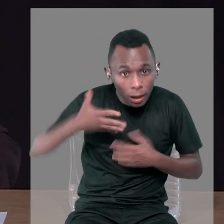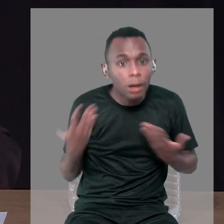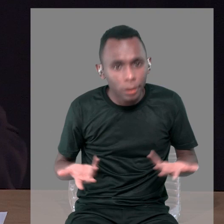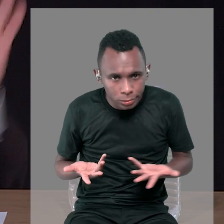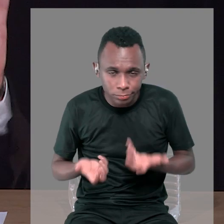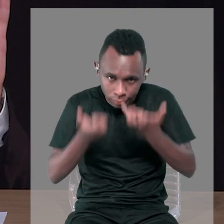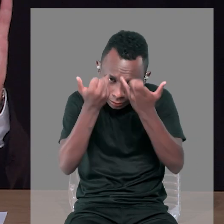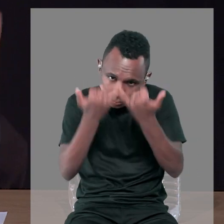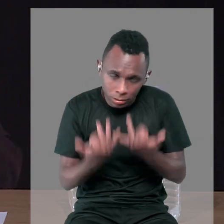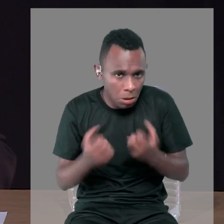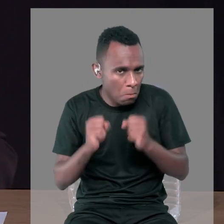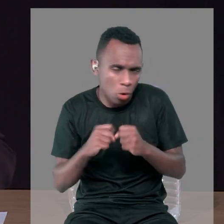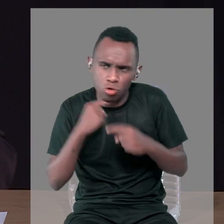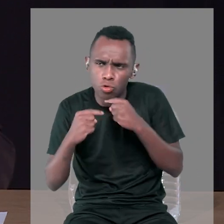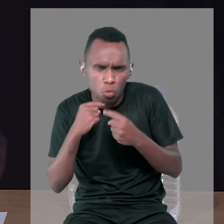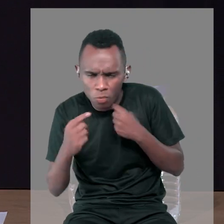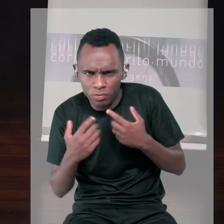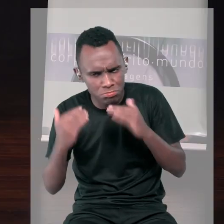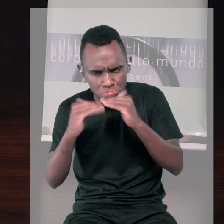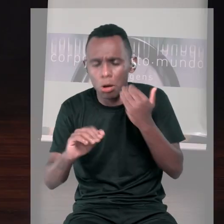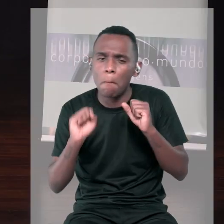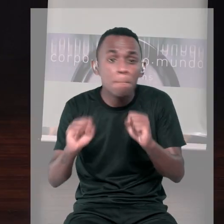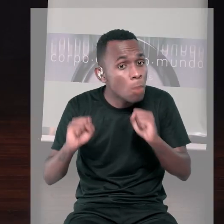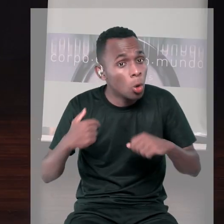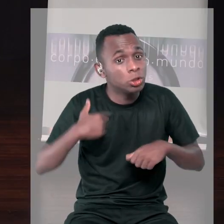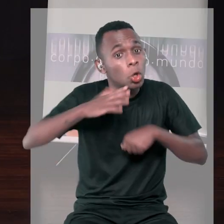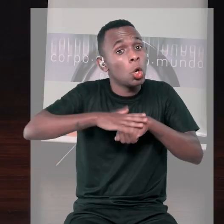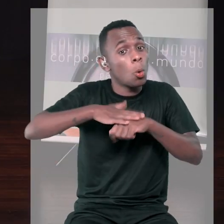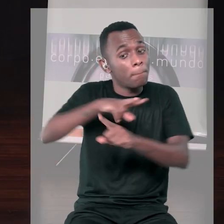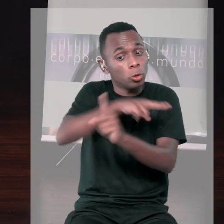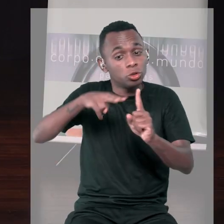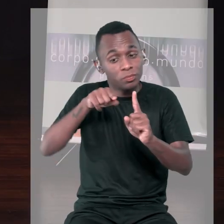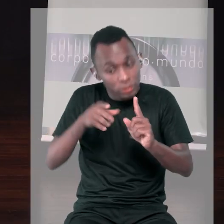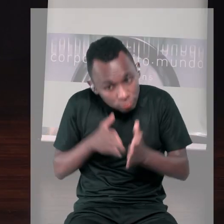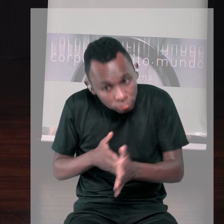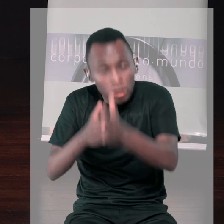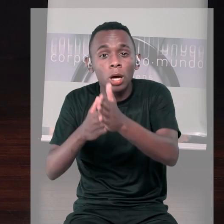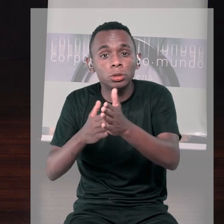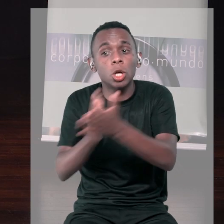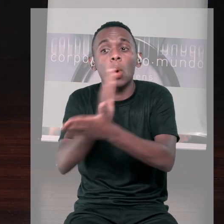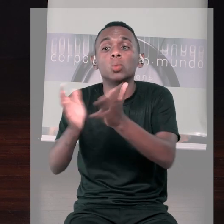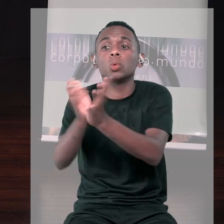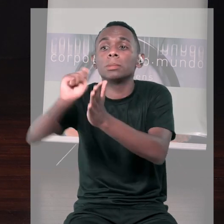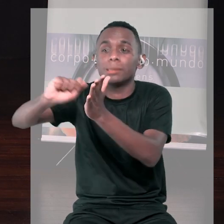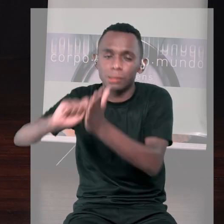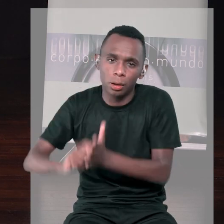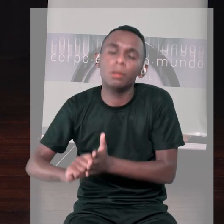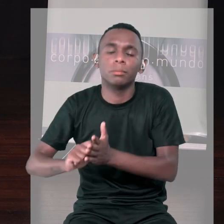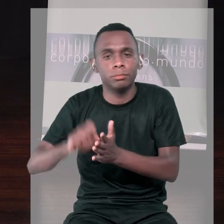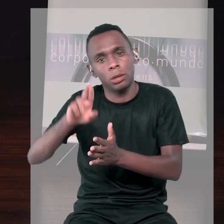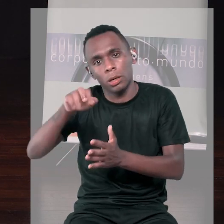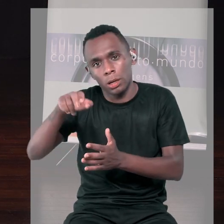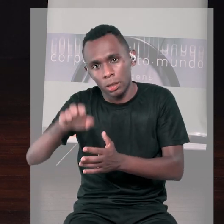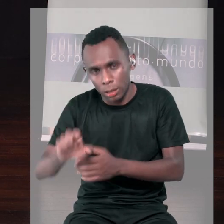perfeitamente ser contestada, não tem a menor dúvida. Eu estou tomando posição ao lado desses autores, incluindo aí o René Girard,